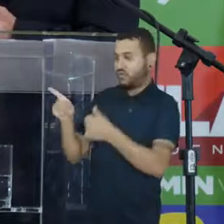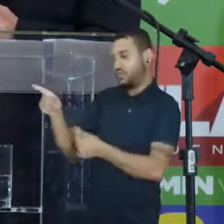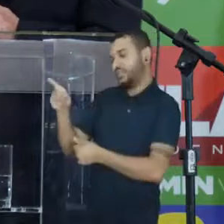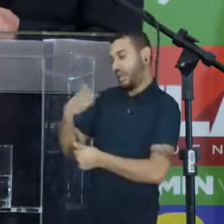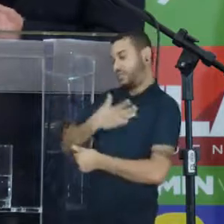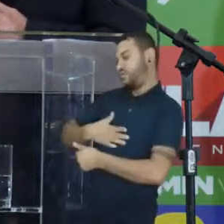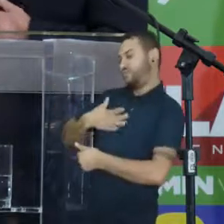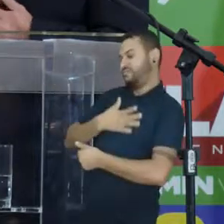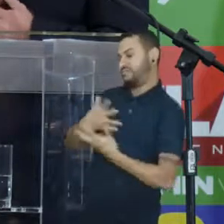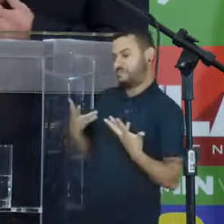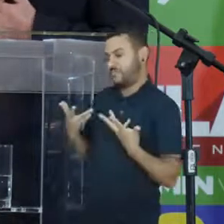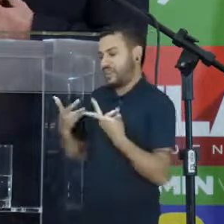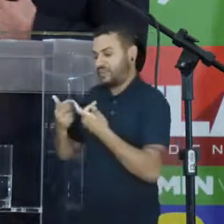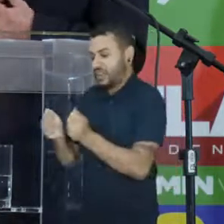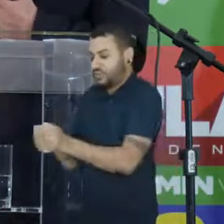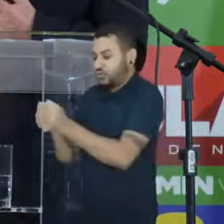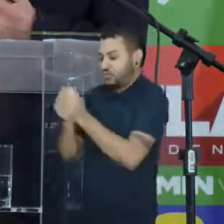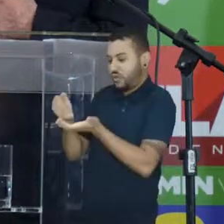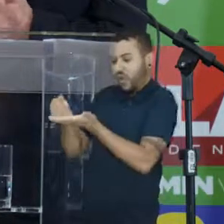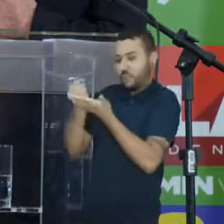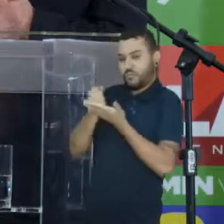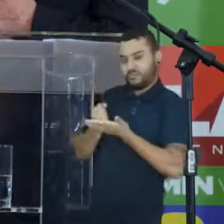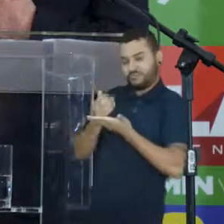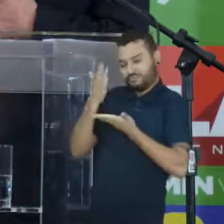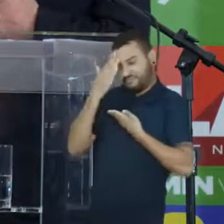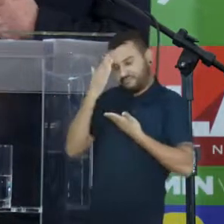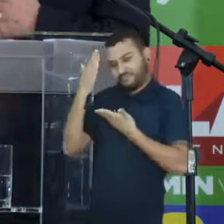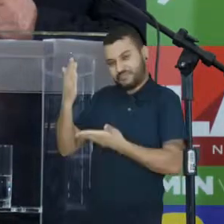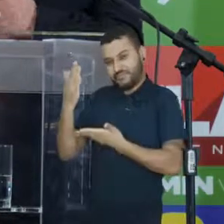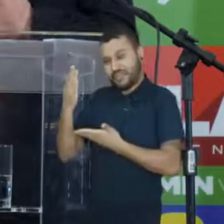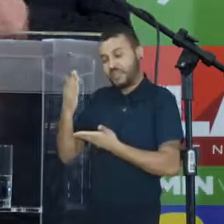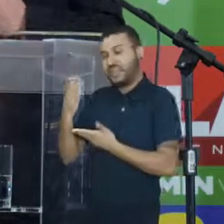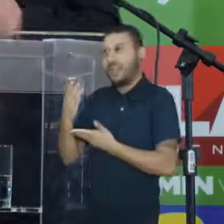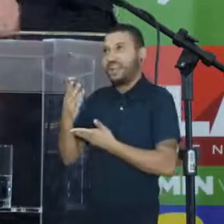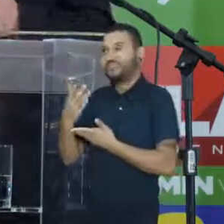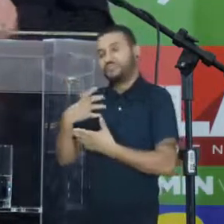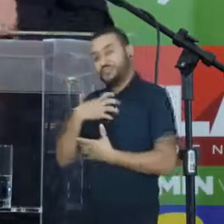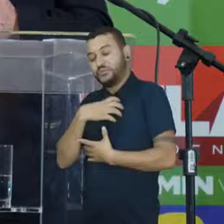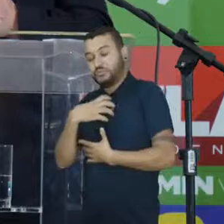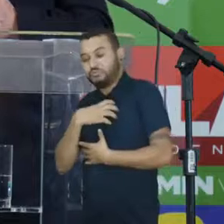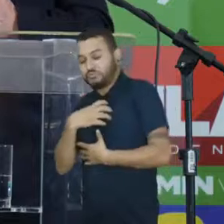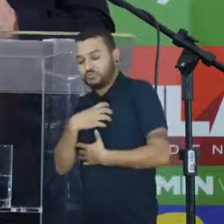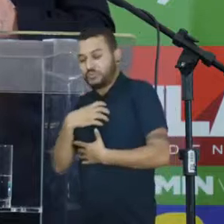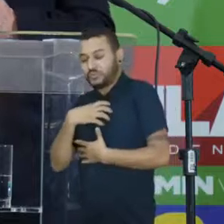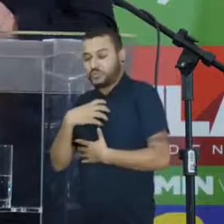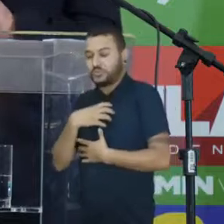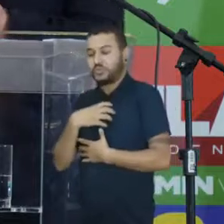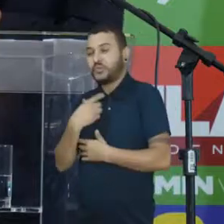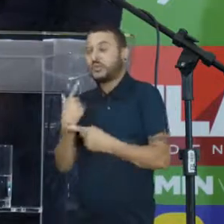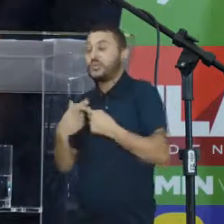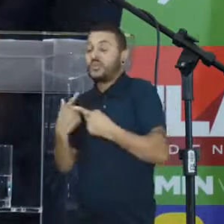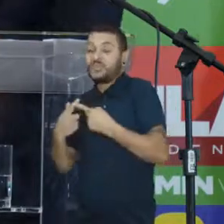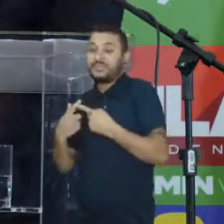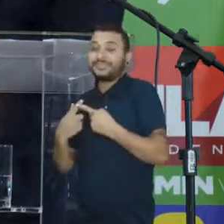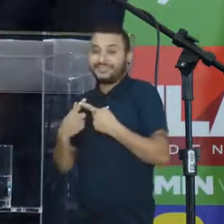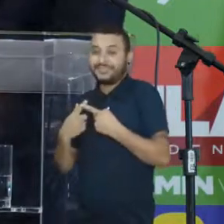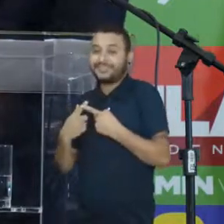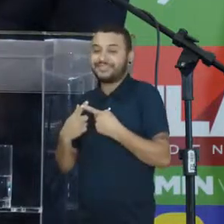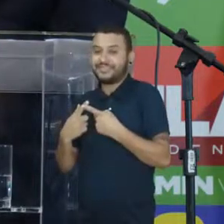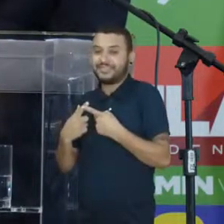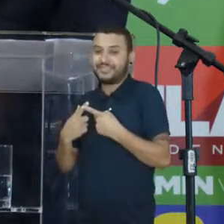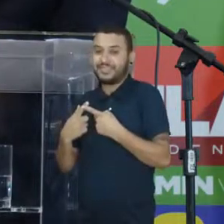eleições. É muito engraçado, porque não era